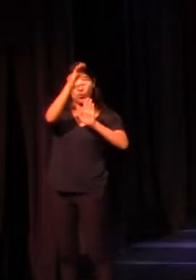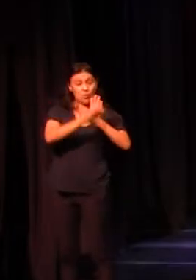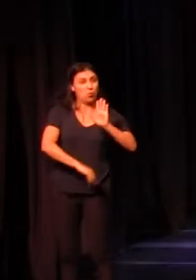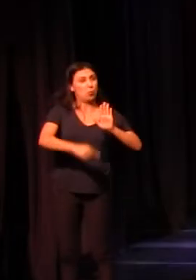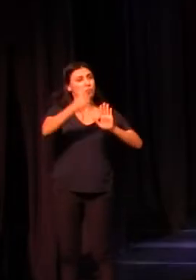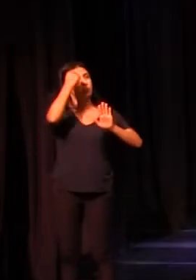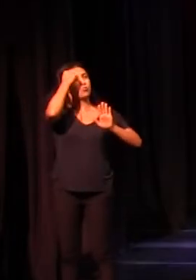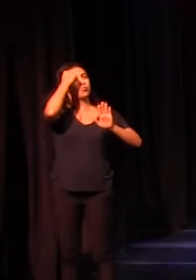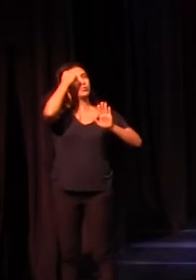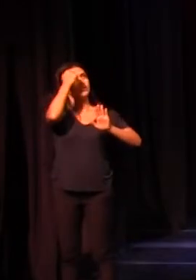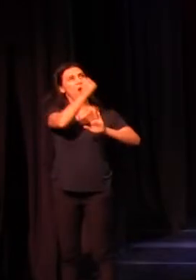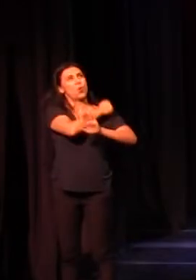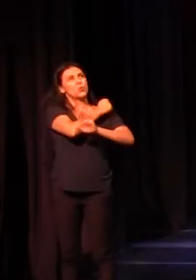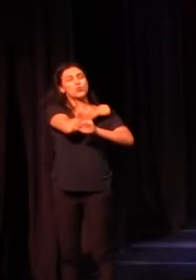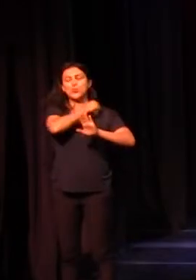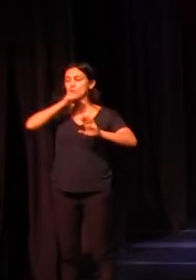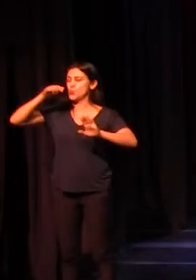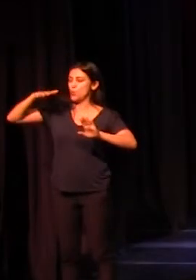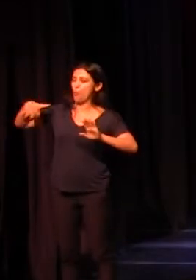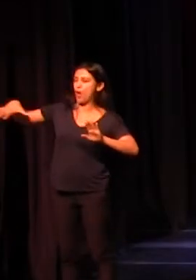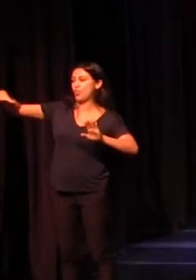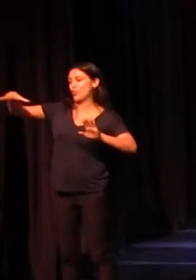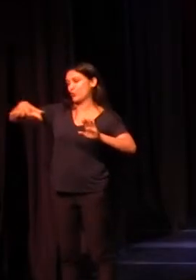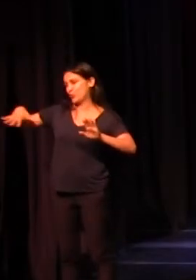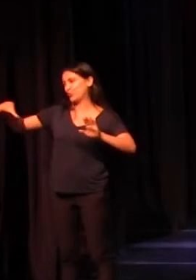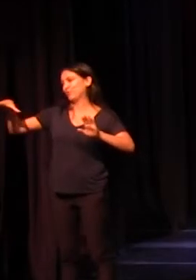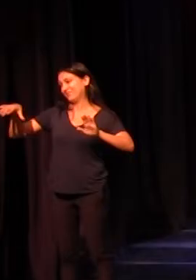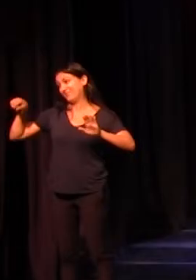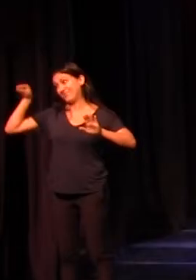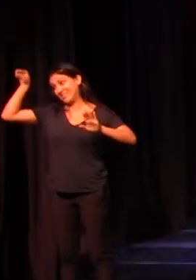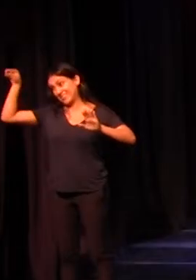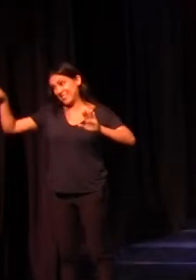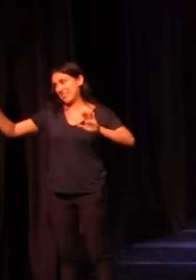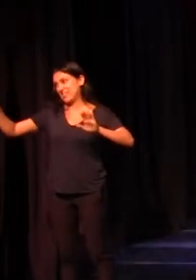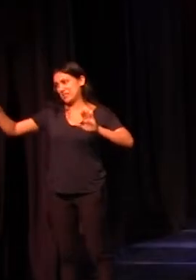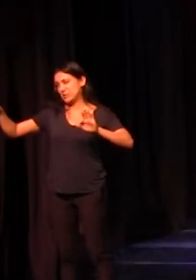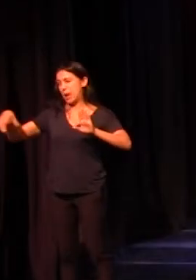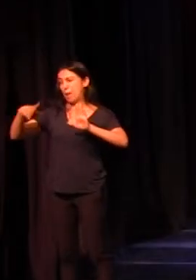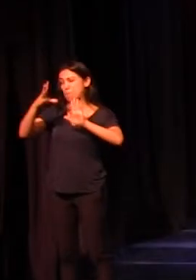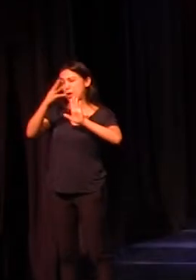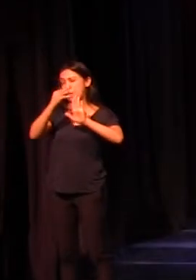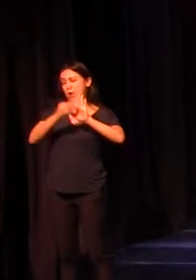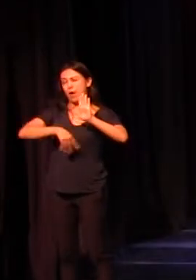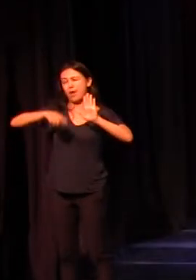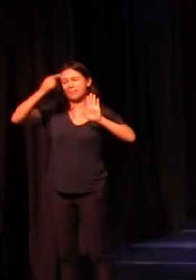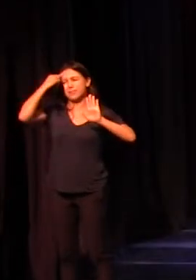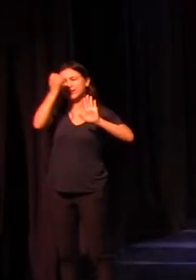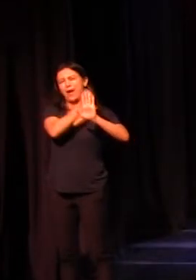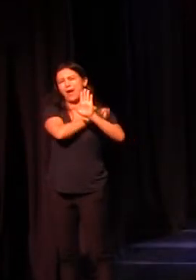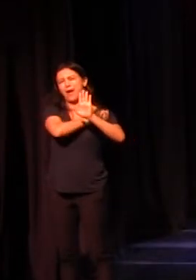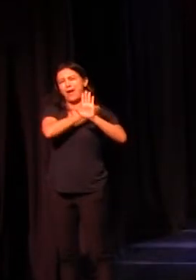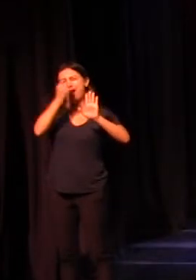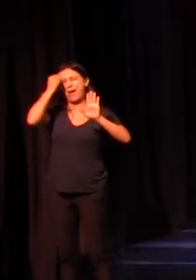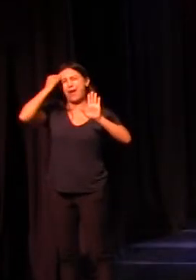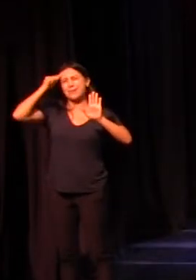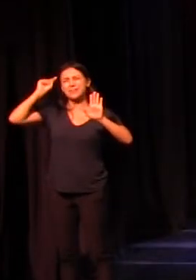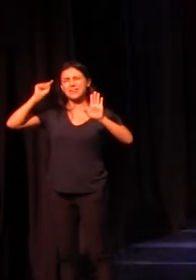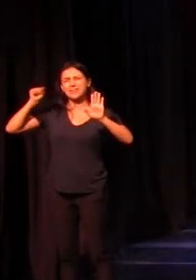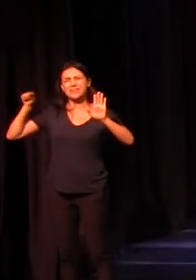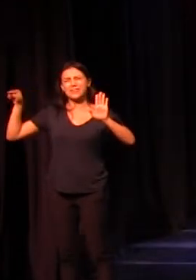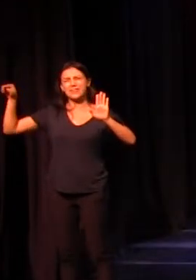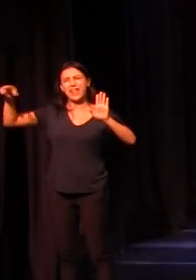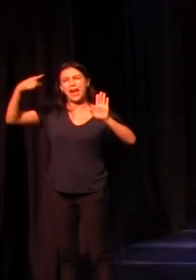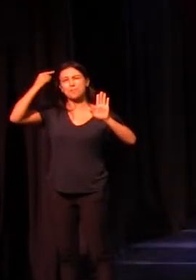quem? Nos nossos estudantes. Então, tudo aquilo que a gente incorpora no currículo, tudo aquilo que a gente pensou no currículo, cada detalhe